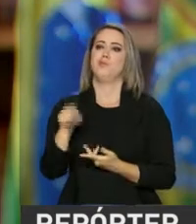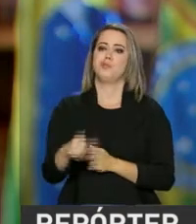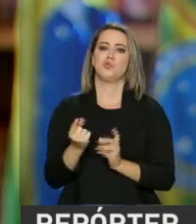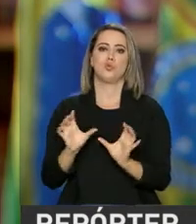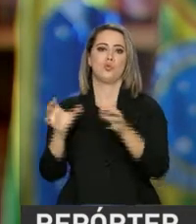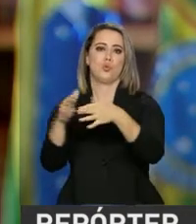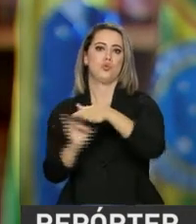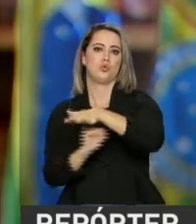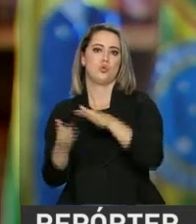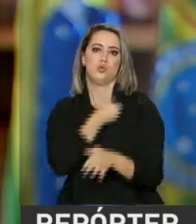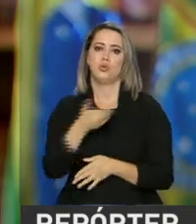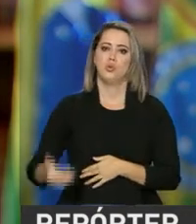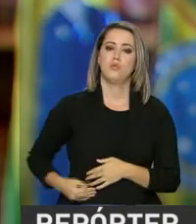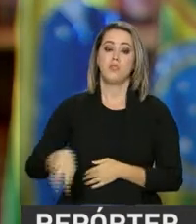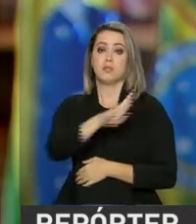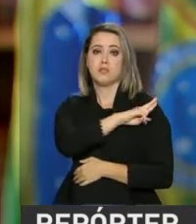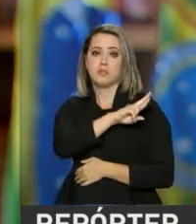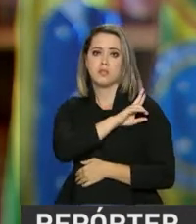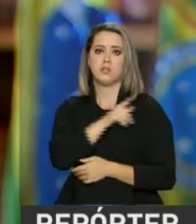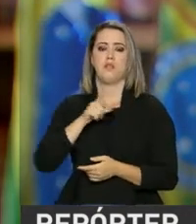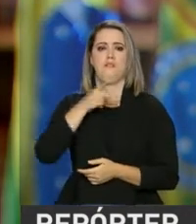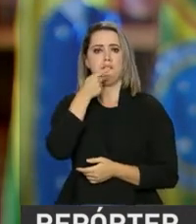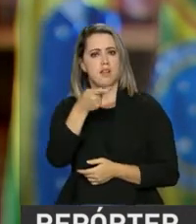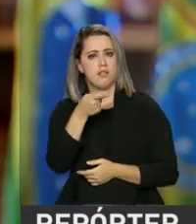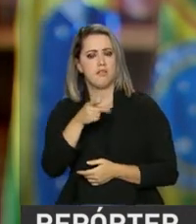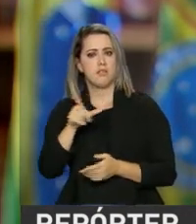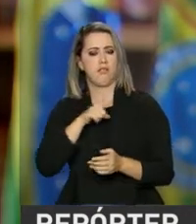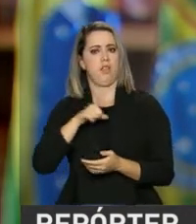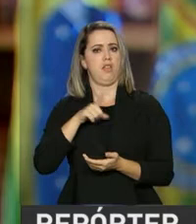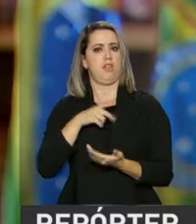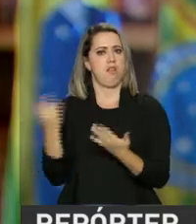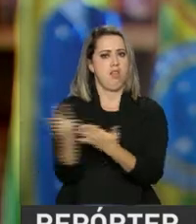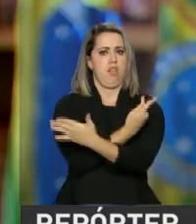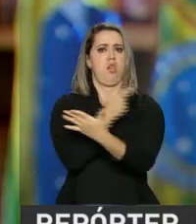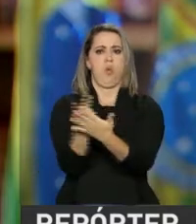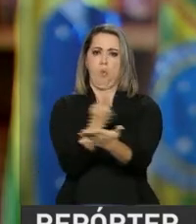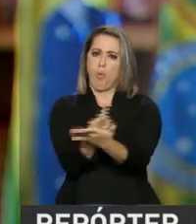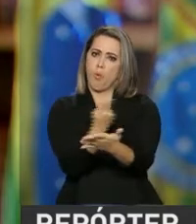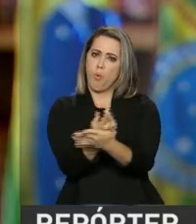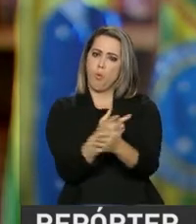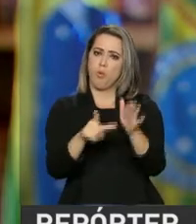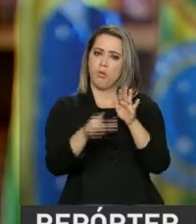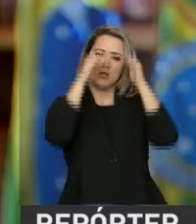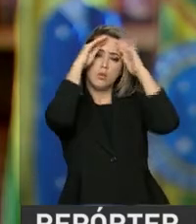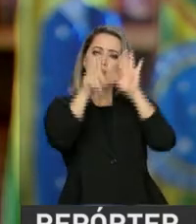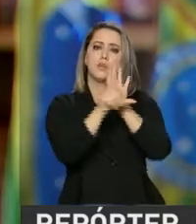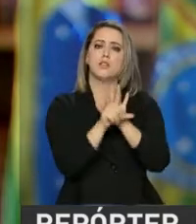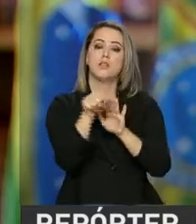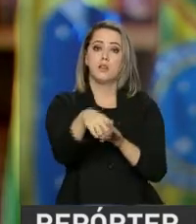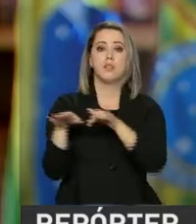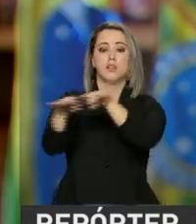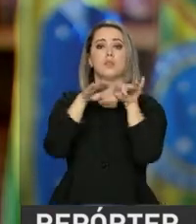públicas e seus responsáveis cometer ilegalidades sobre qualquer justificativa o motivo na